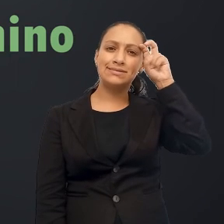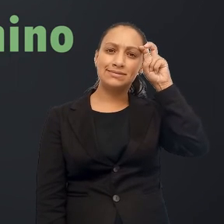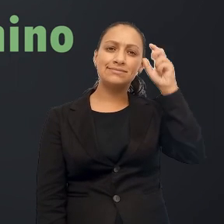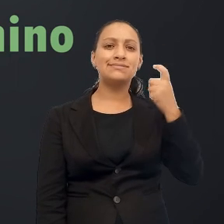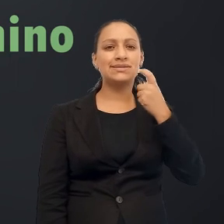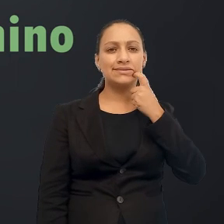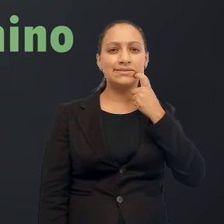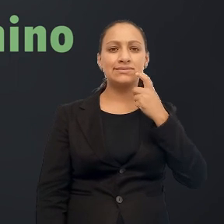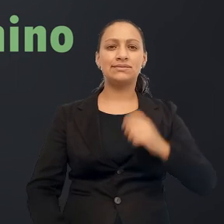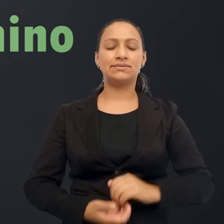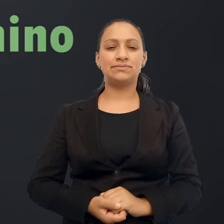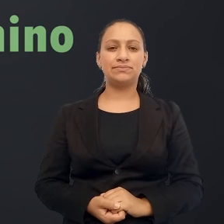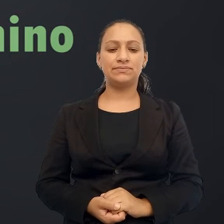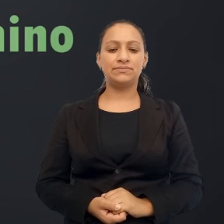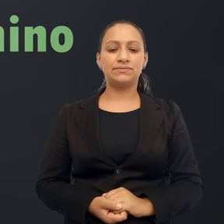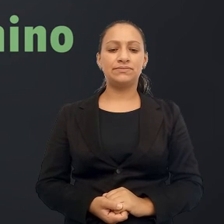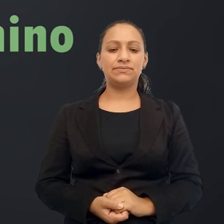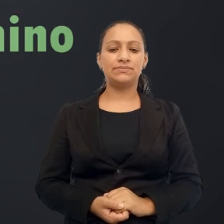sextas-feiras.